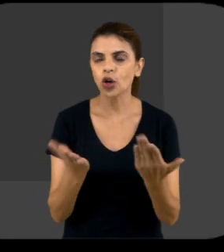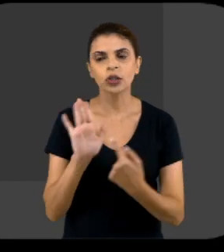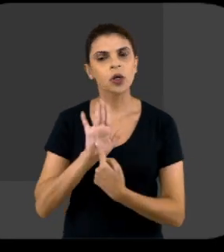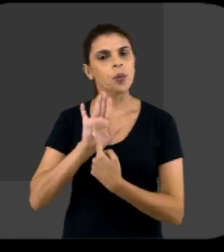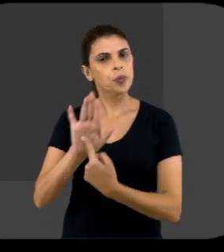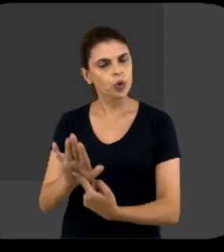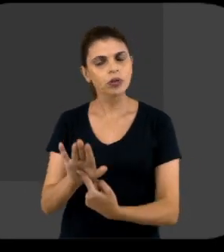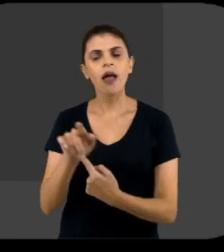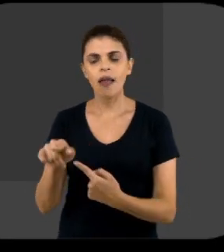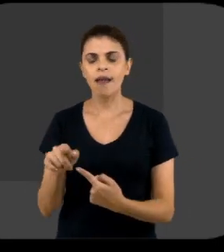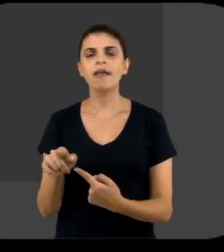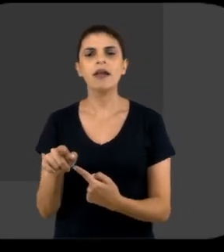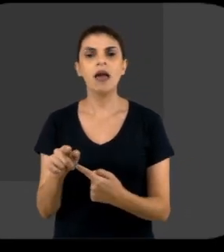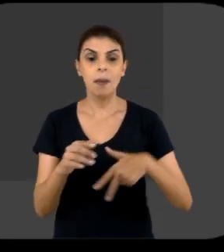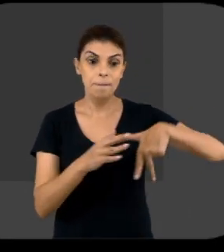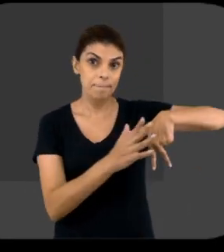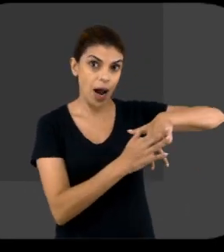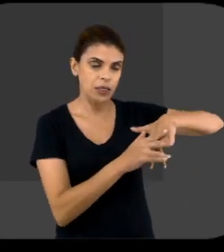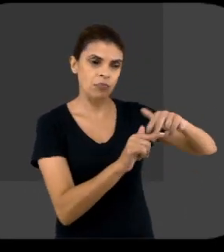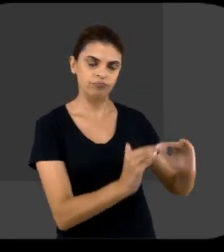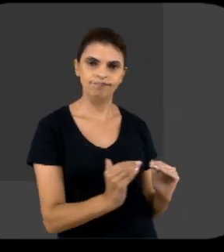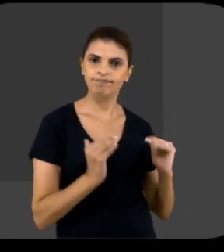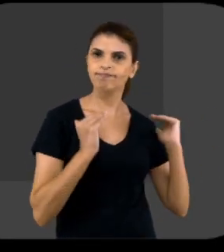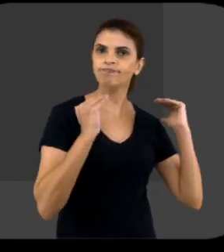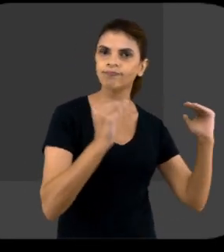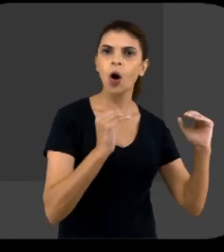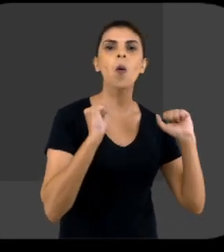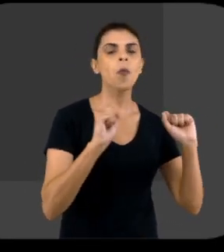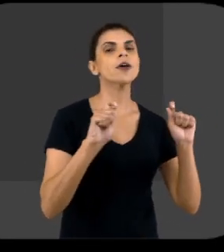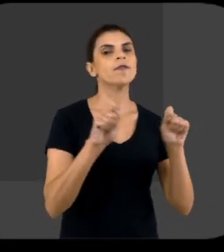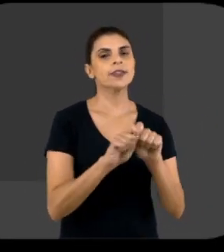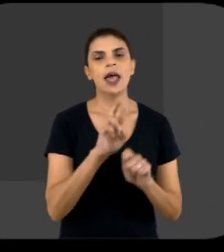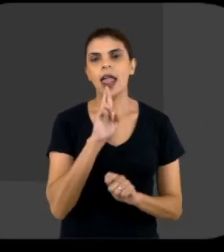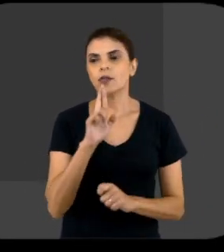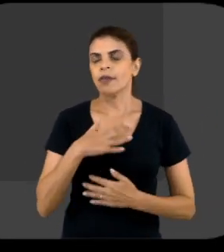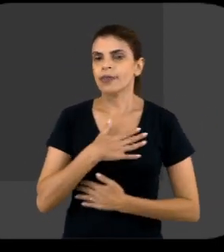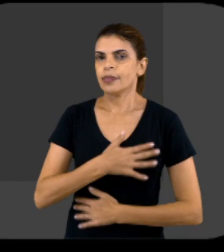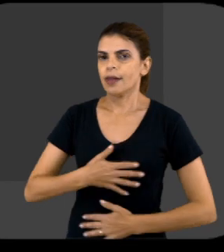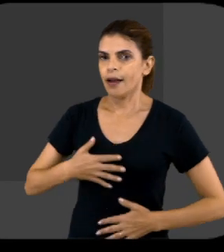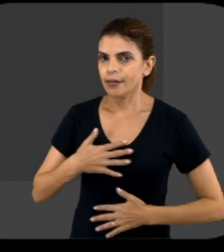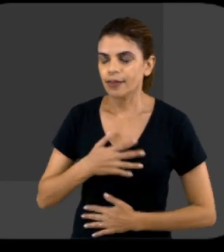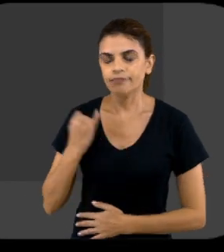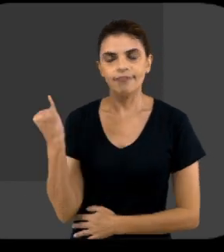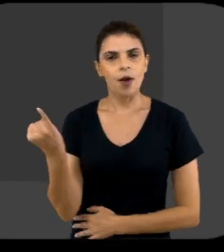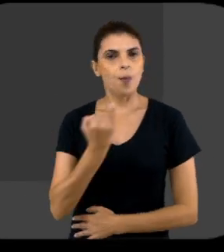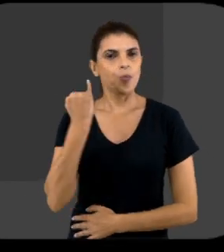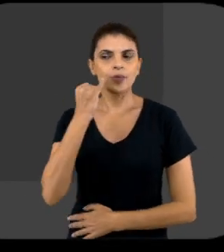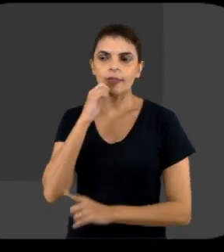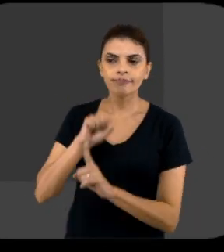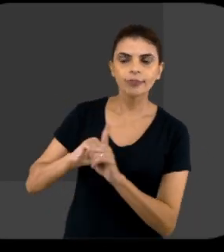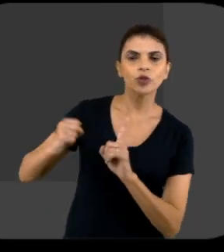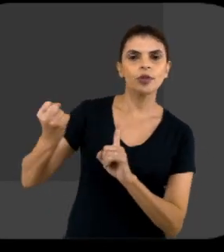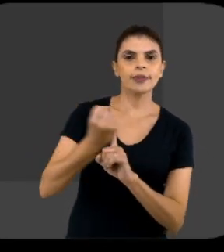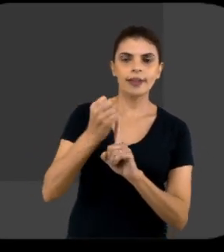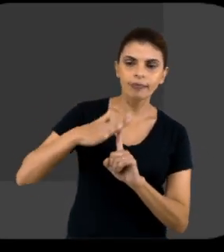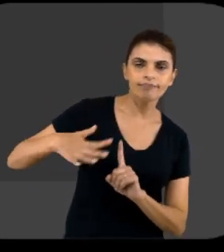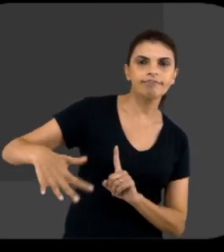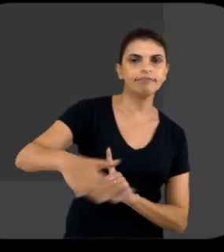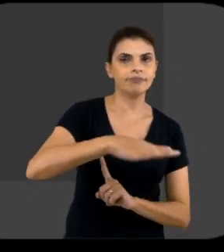amostra do paciente como algo nobre e que vai produzir também resultados importantíssimos para aquele